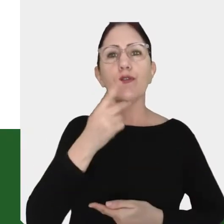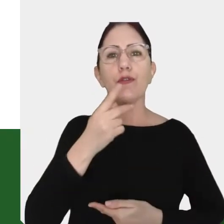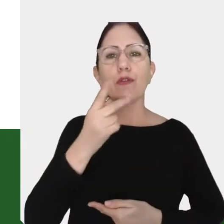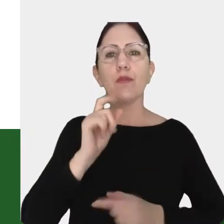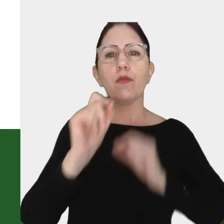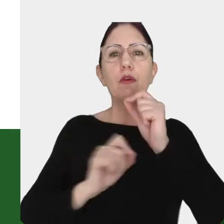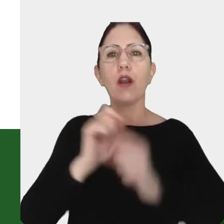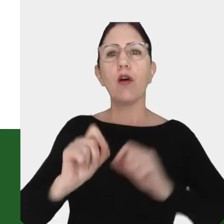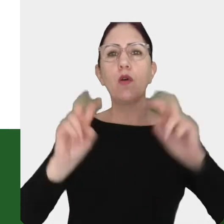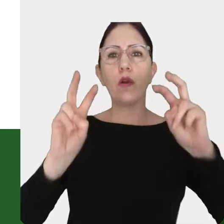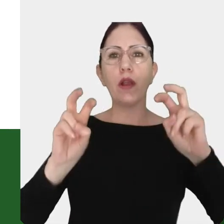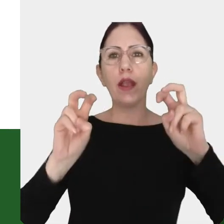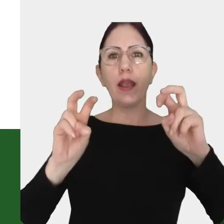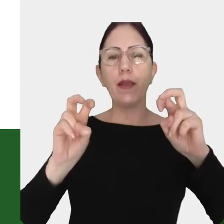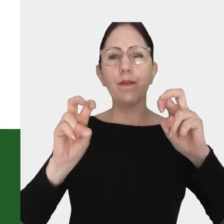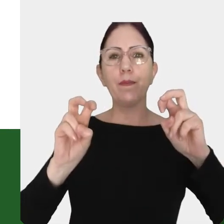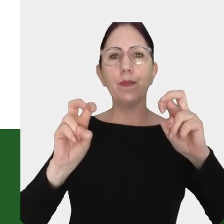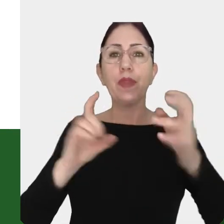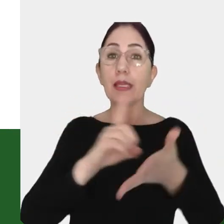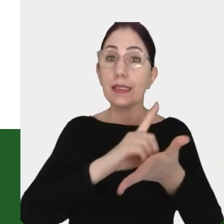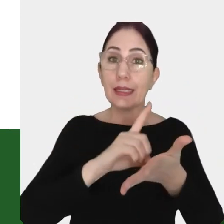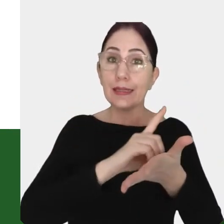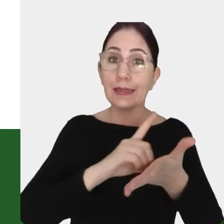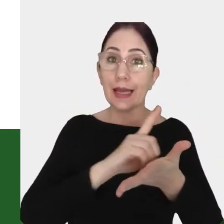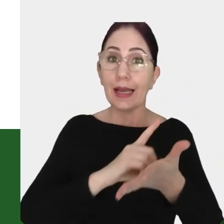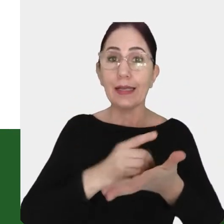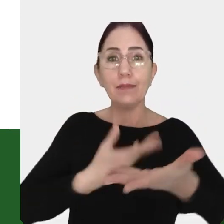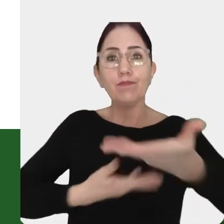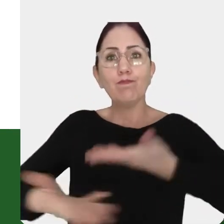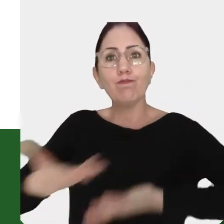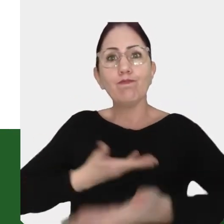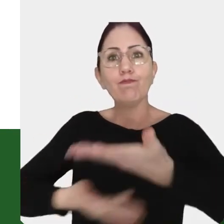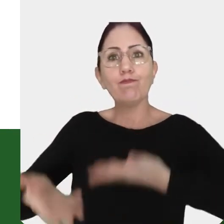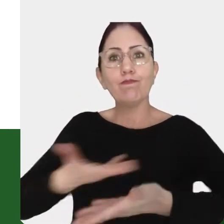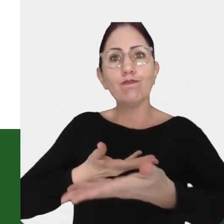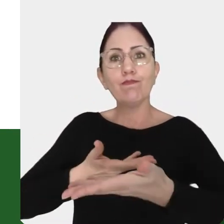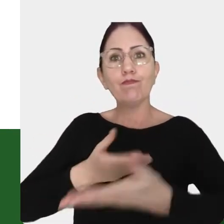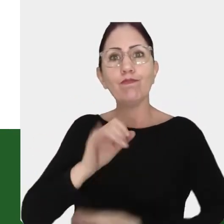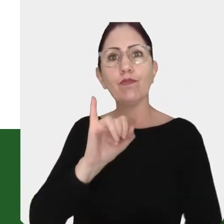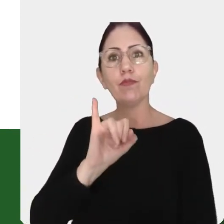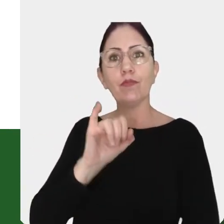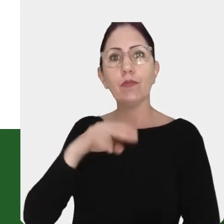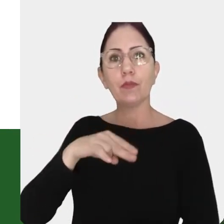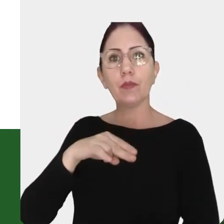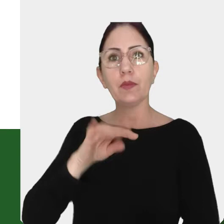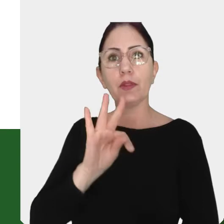E hoje a gente vai falar, então, um pouco nessa aula sobre o design de interação.